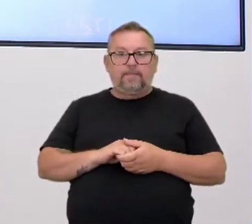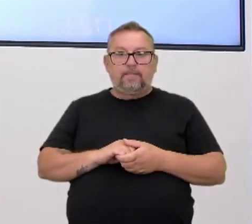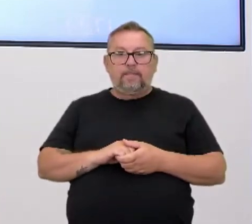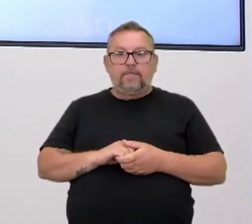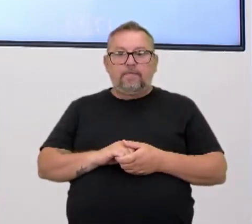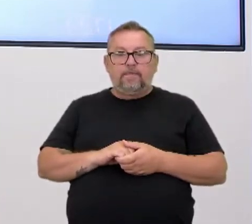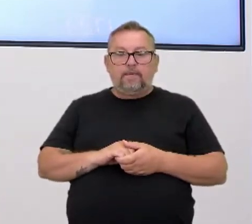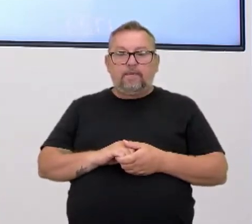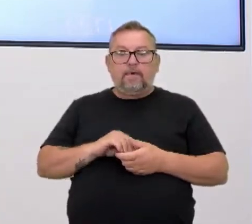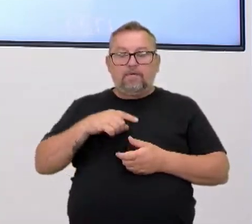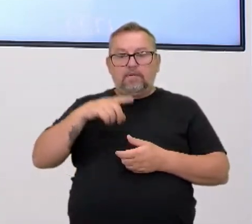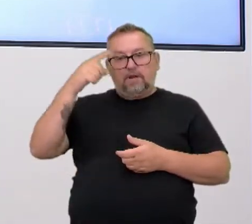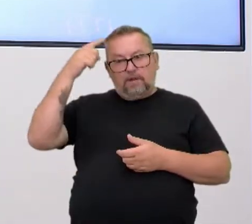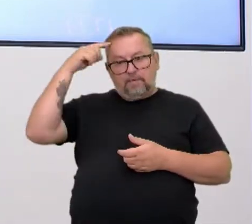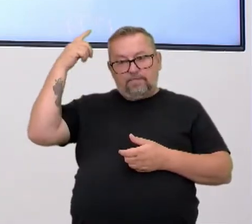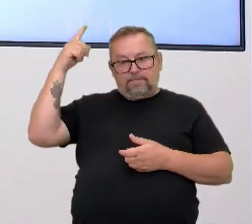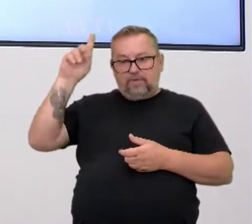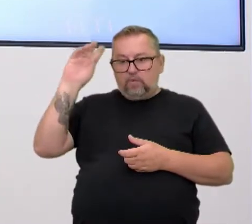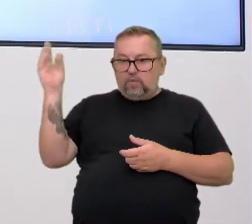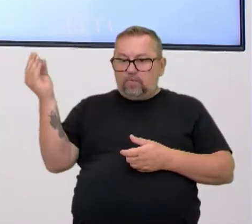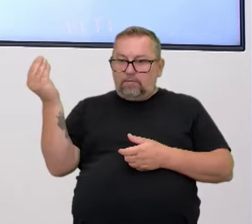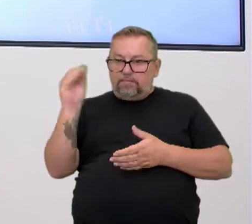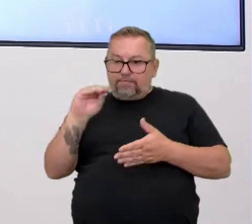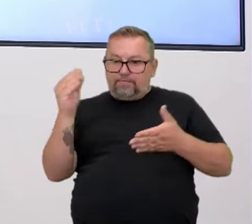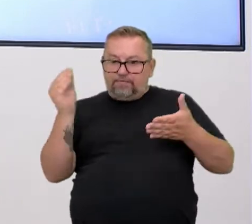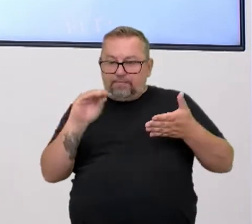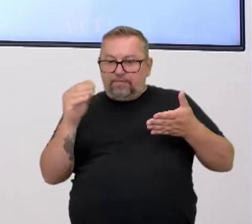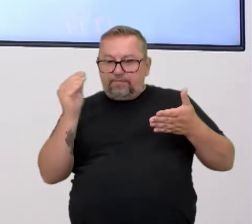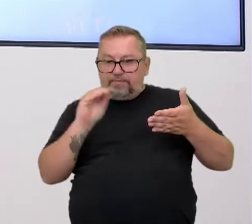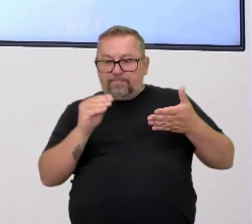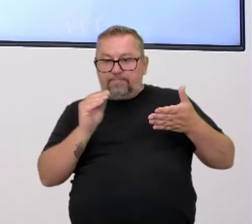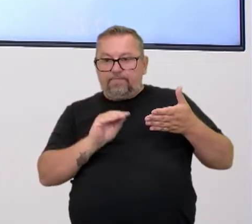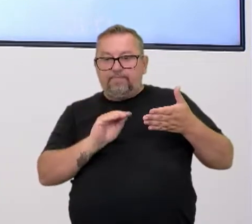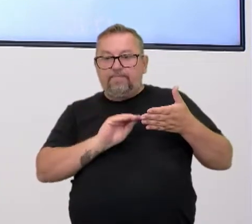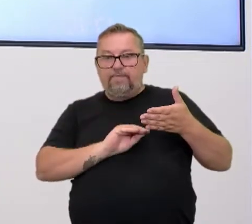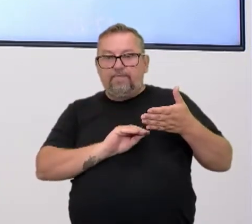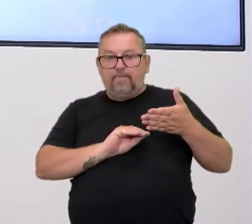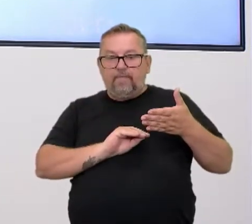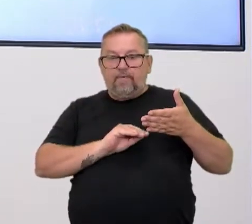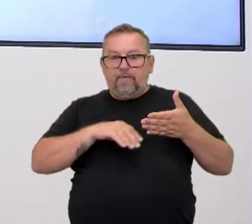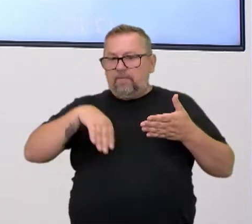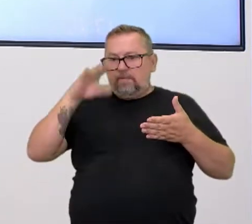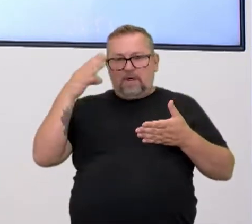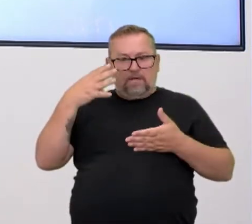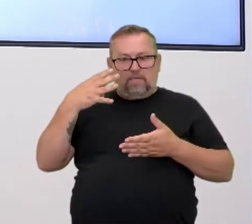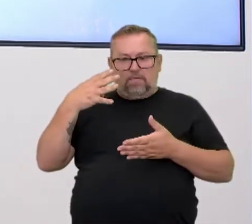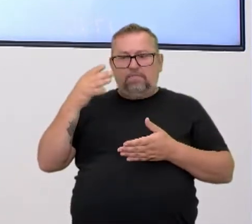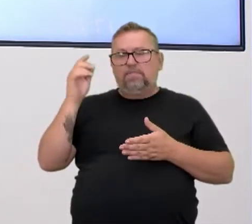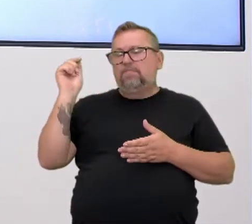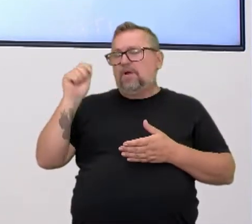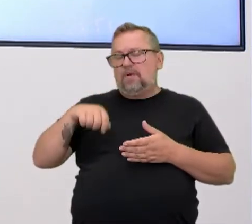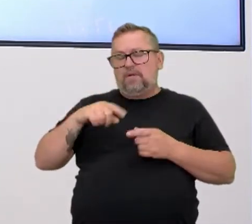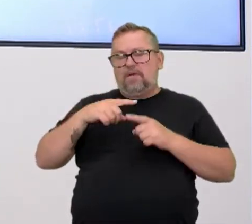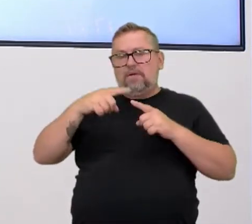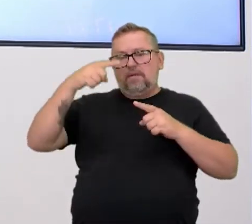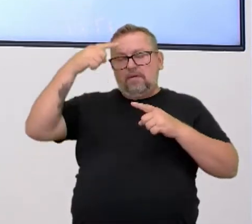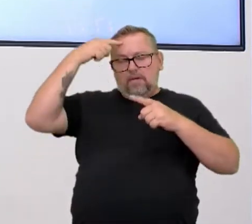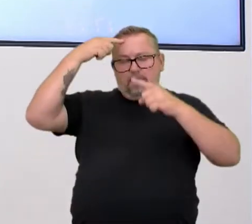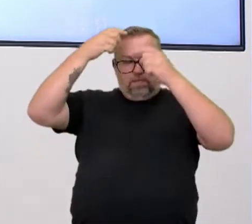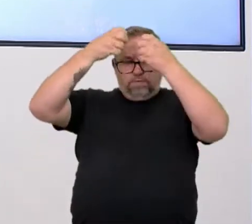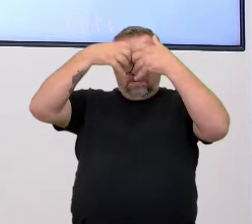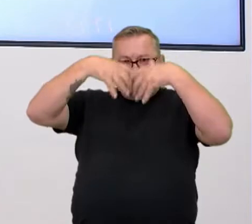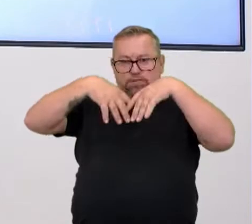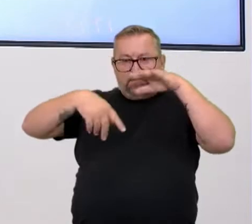na cabeça de vocês nessas caixinhas. Pode ter mais que 4? Claro, porque o mapa mental é de